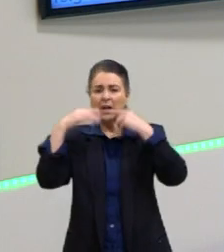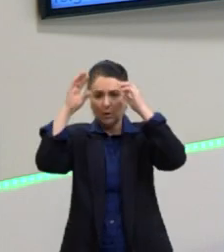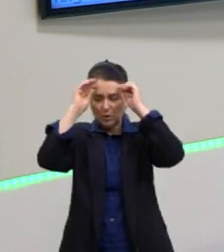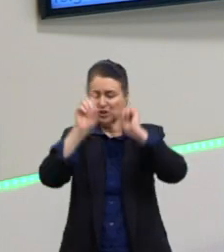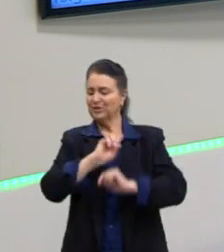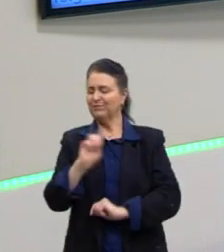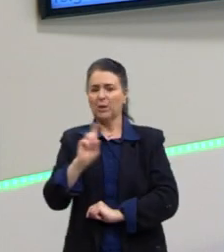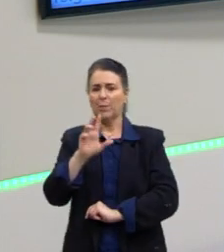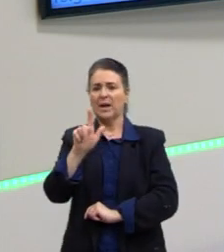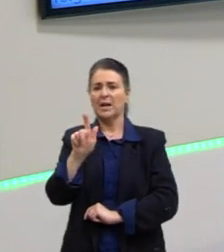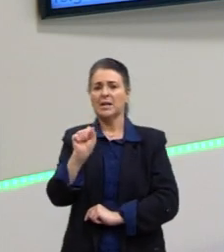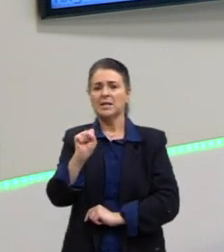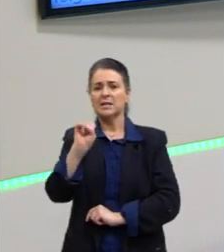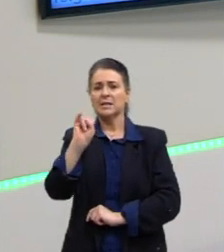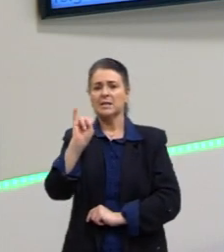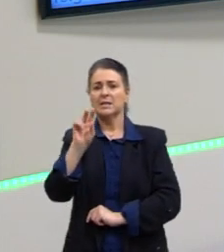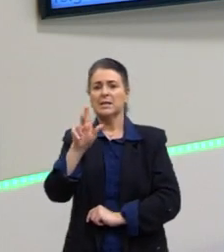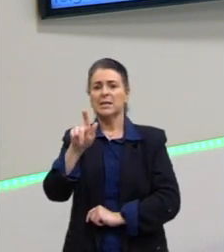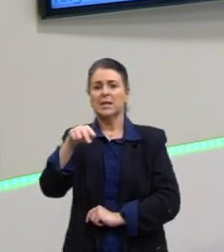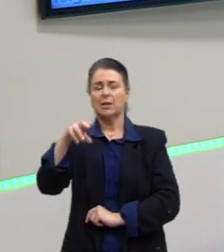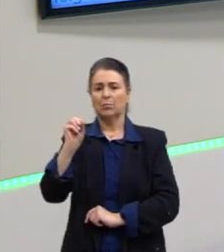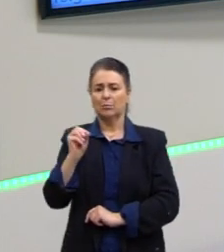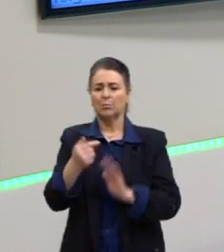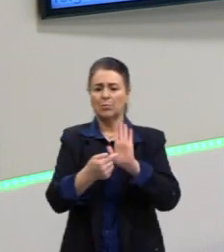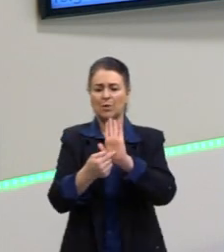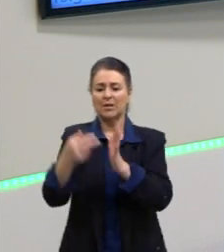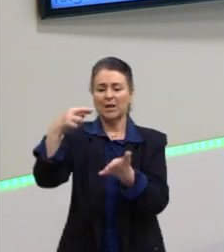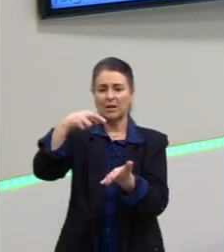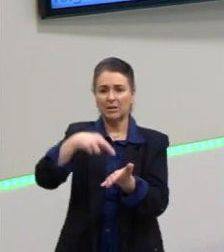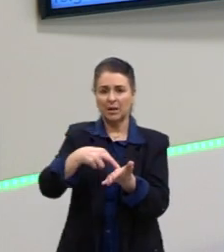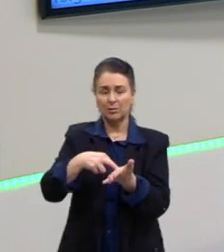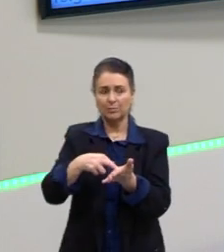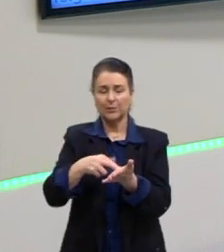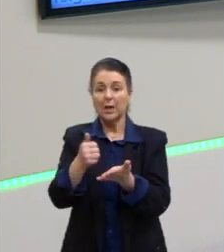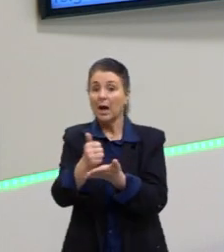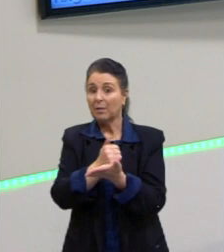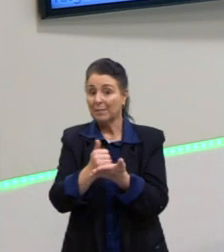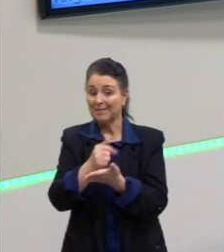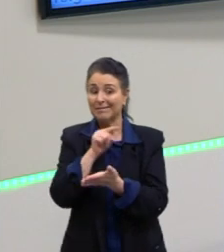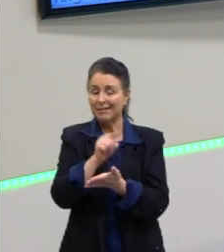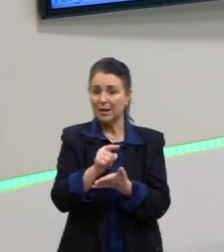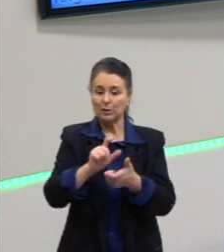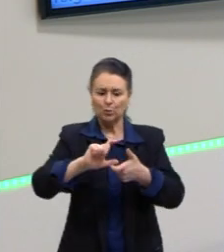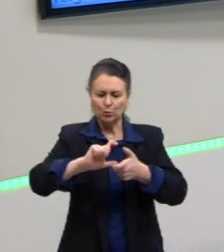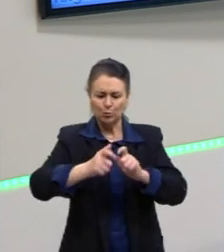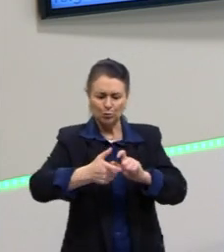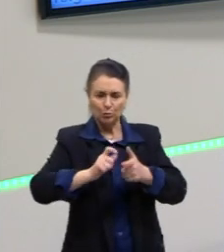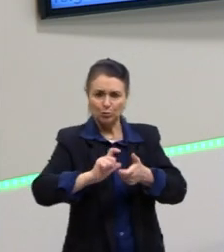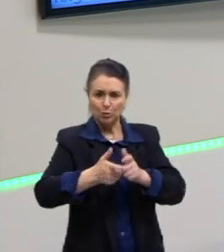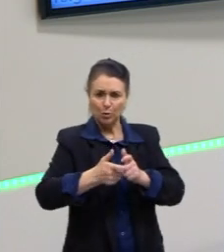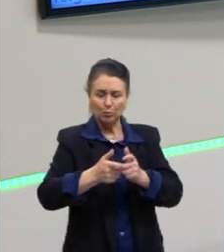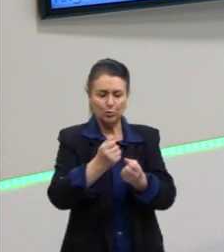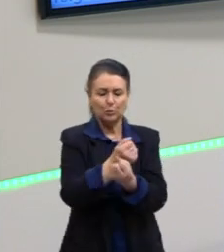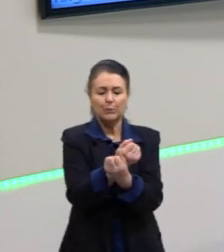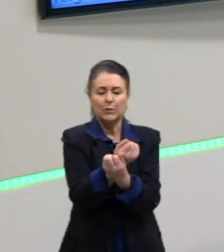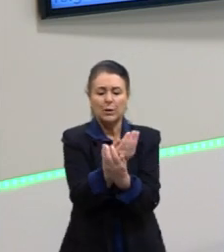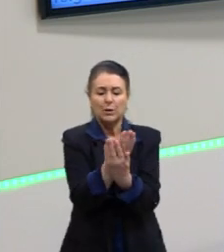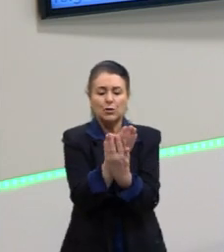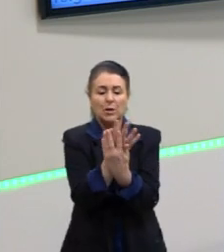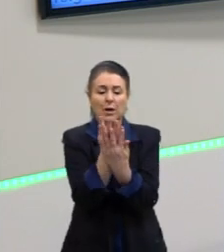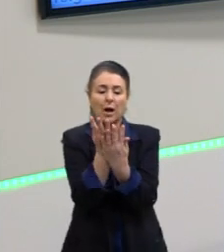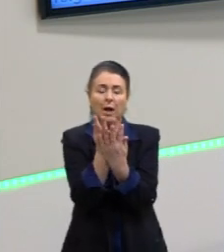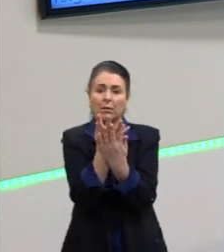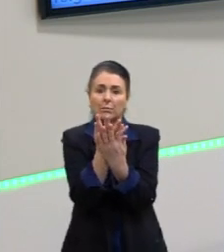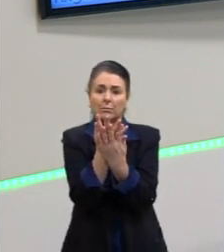exprimir a realidade como tal aí ele se baseia nos jogos os jogos os jogos de cartas jogos ele